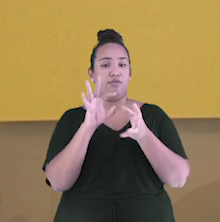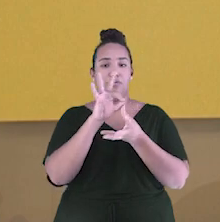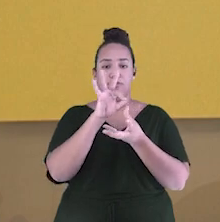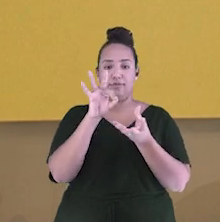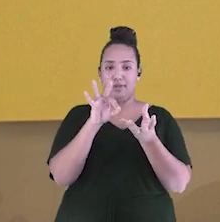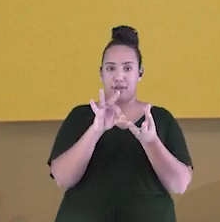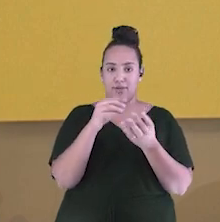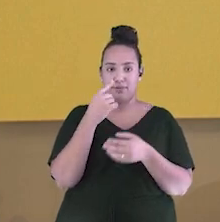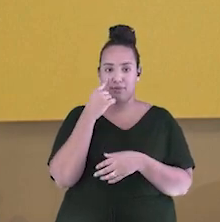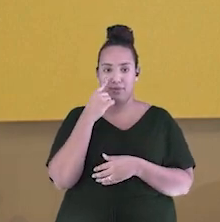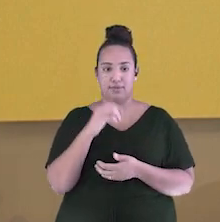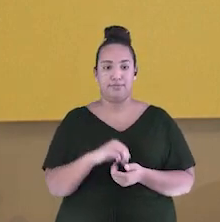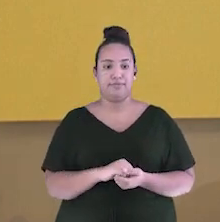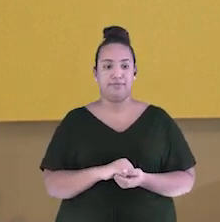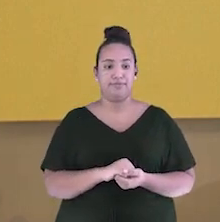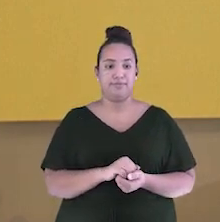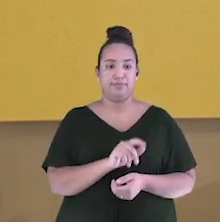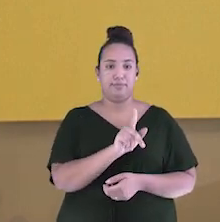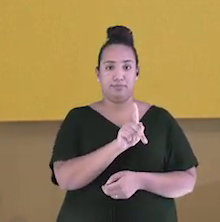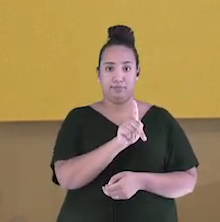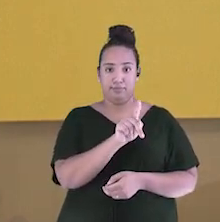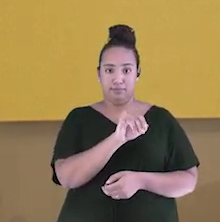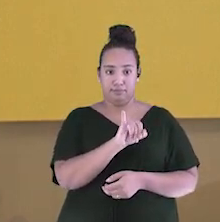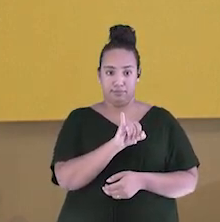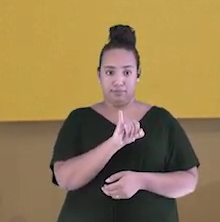vogais. Vamos ler novamente.